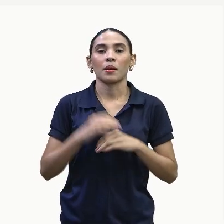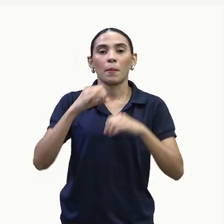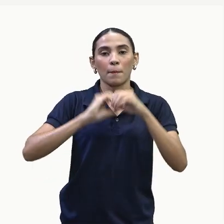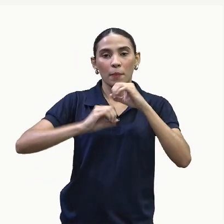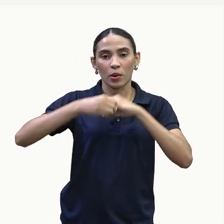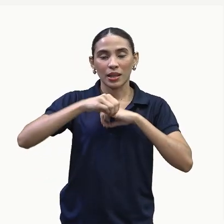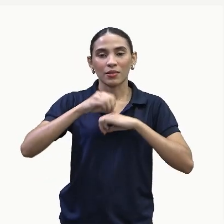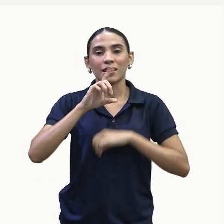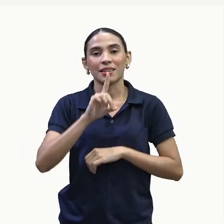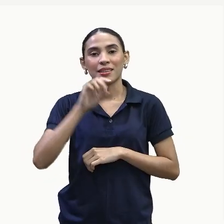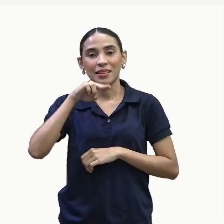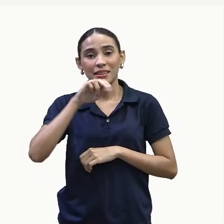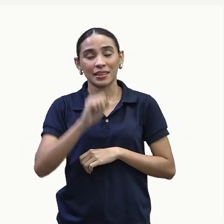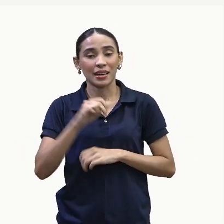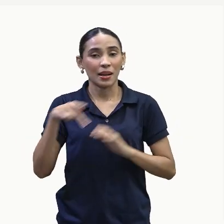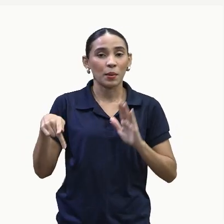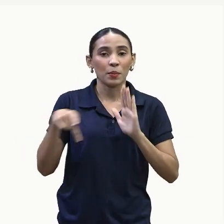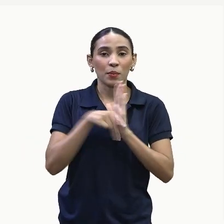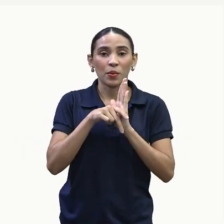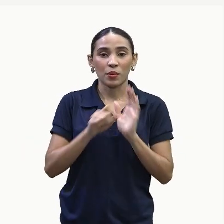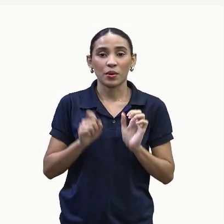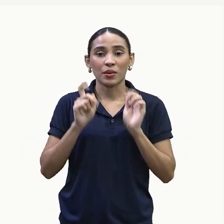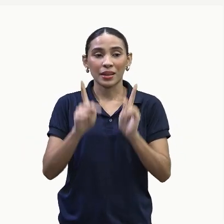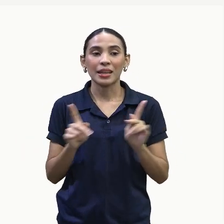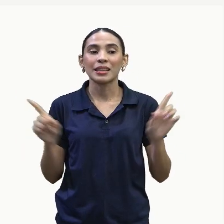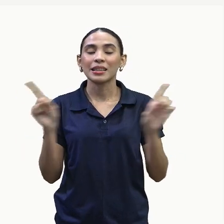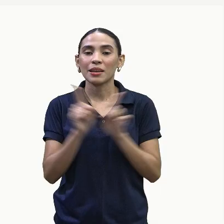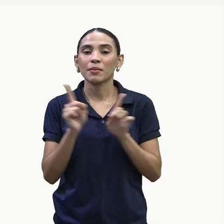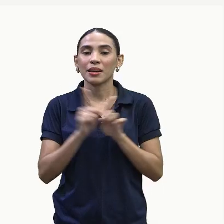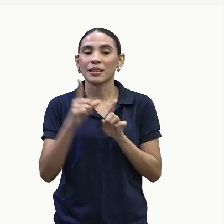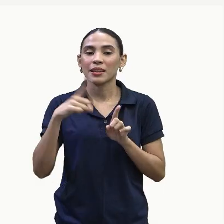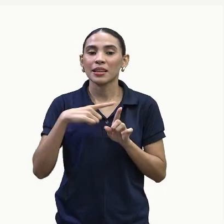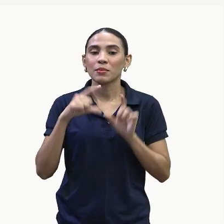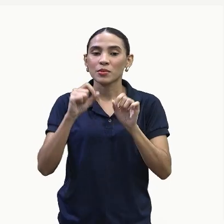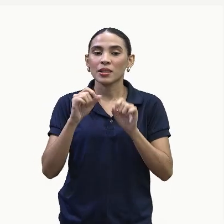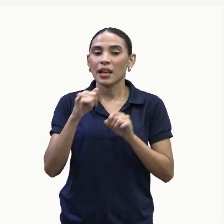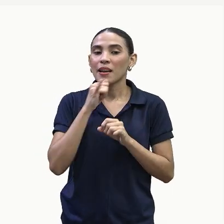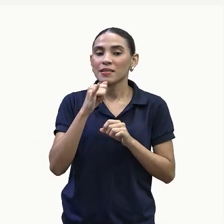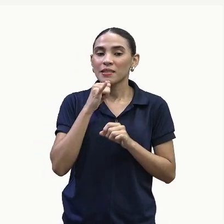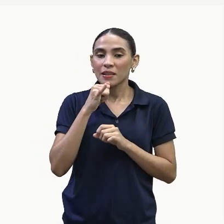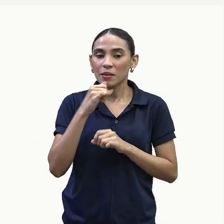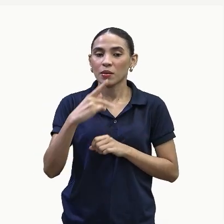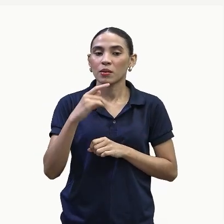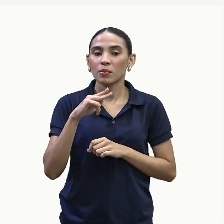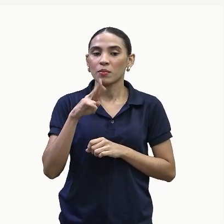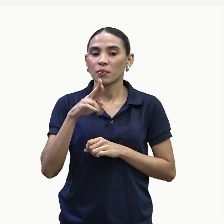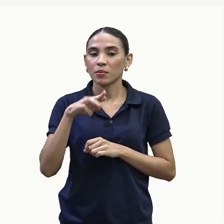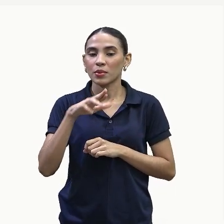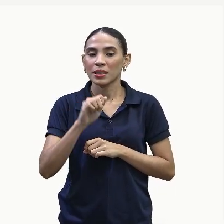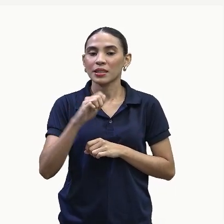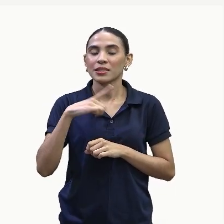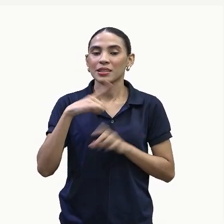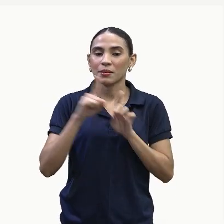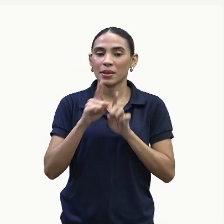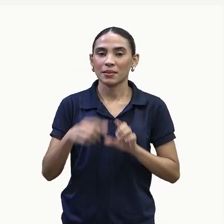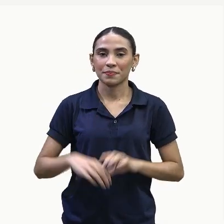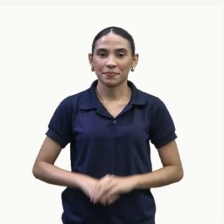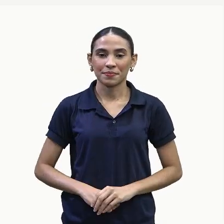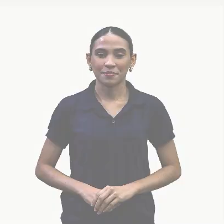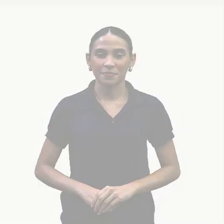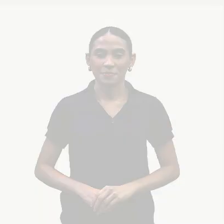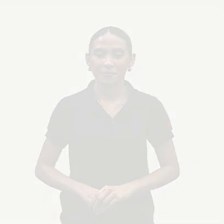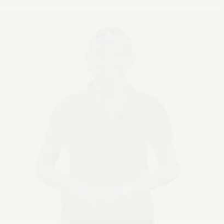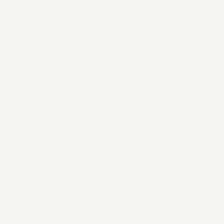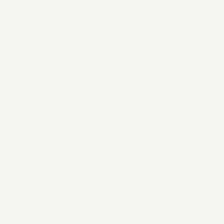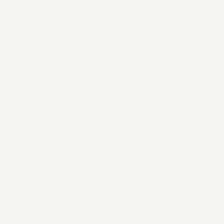de DNA original. E também temos as bases que são purinas chamadas. Então,